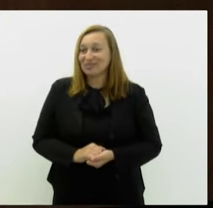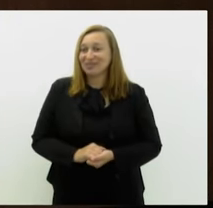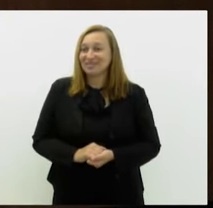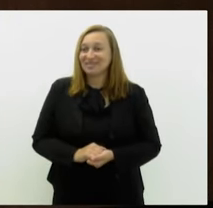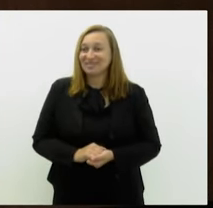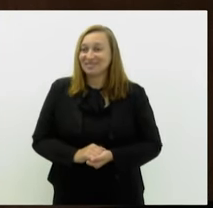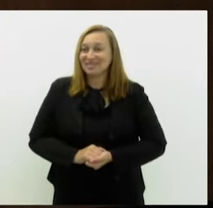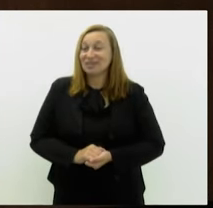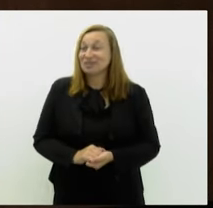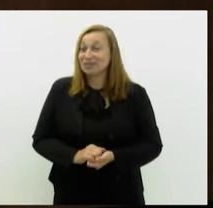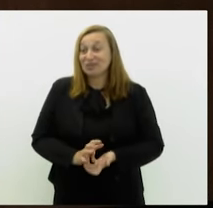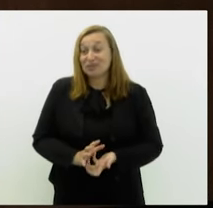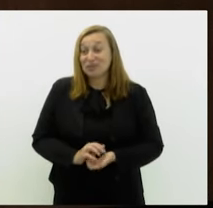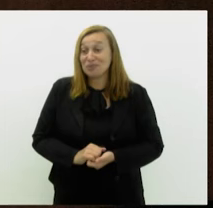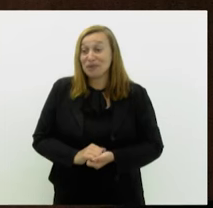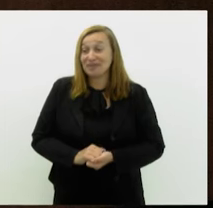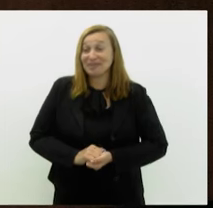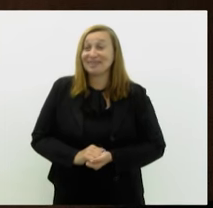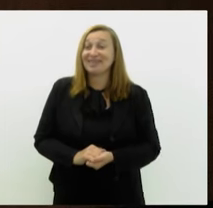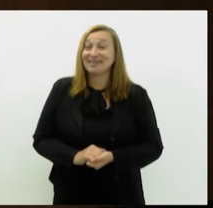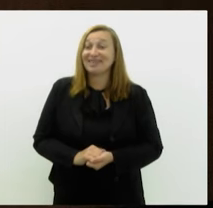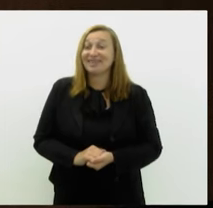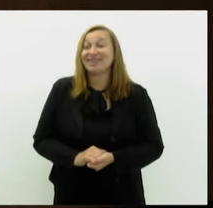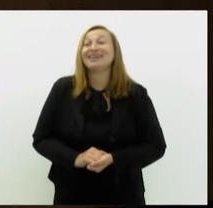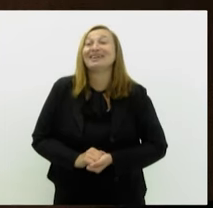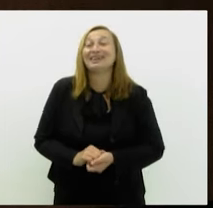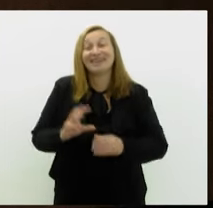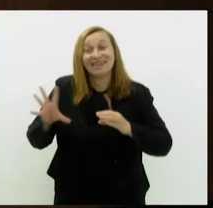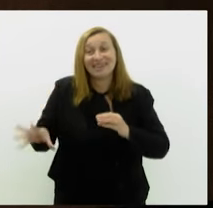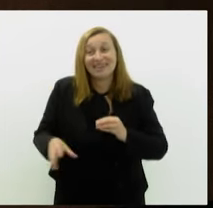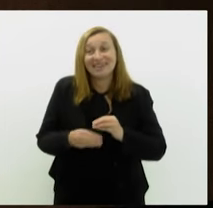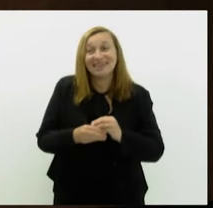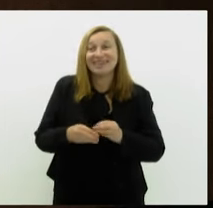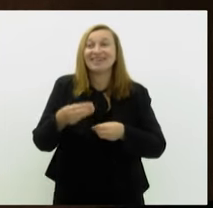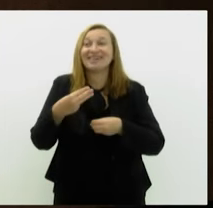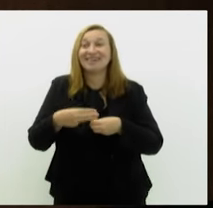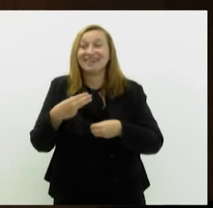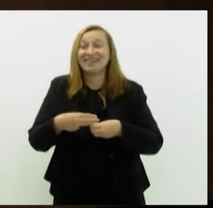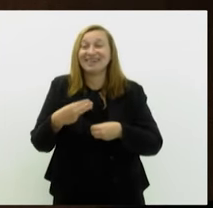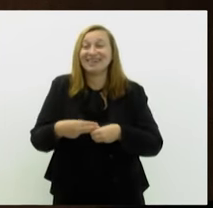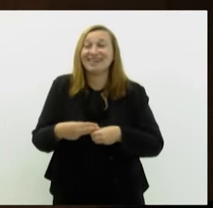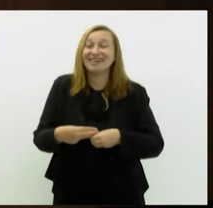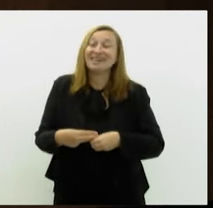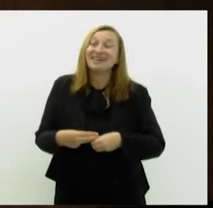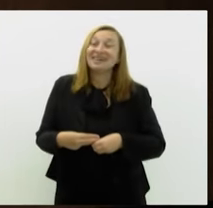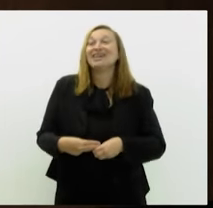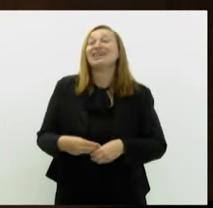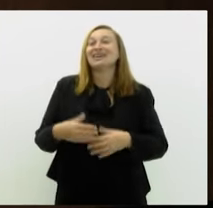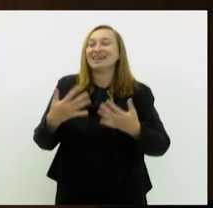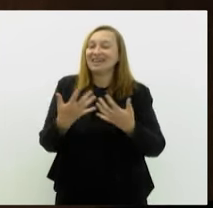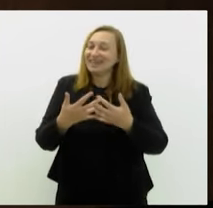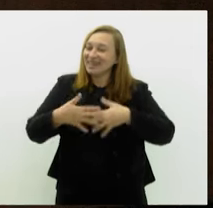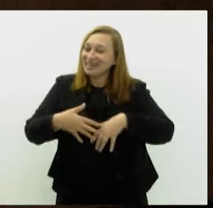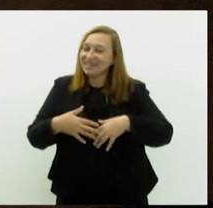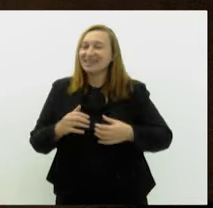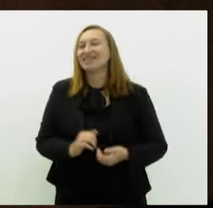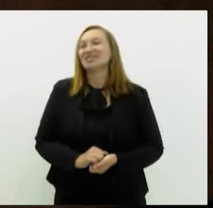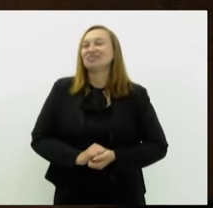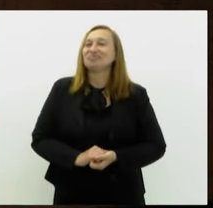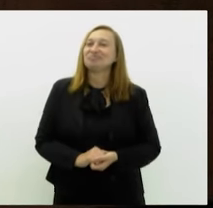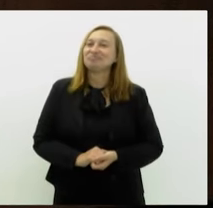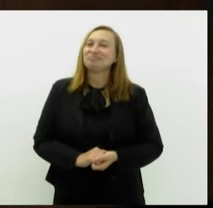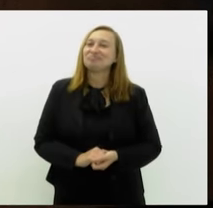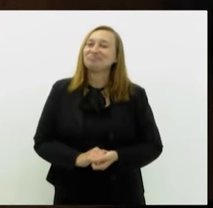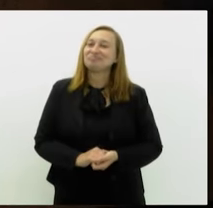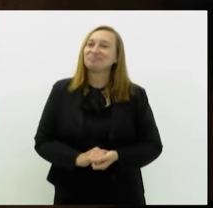Região Metropolitana, incluindo o município de Petrópolis. E, por via de